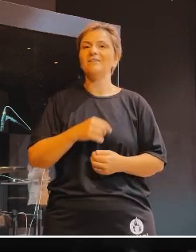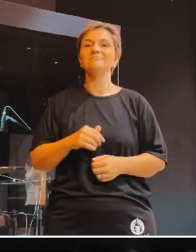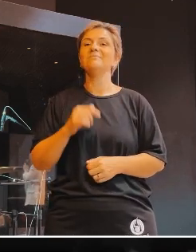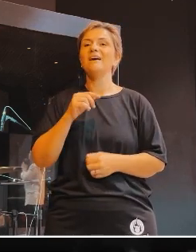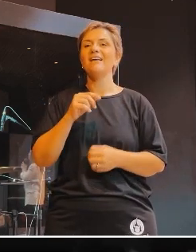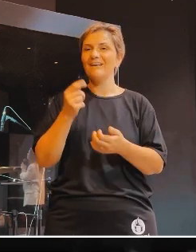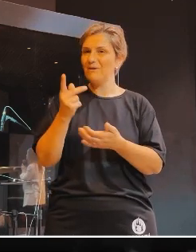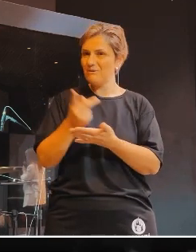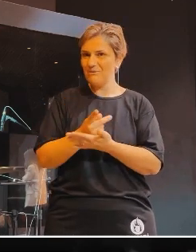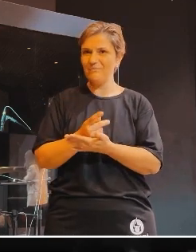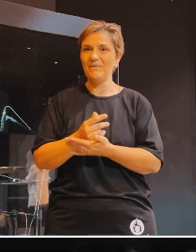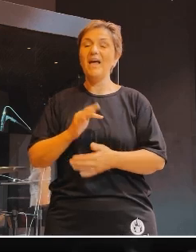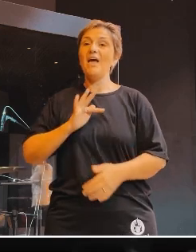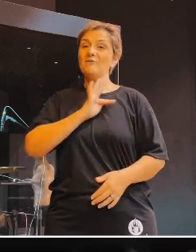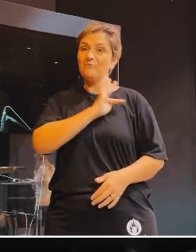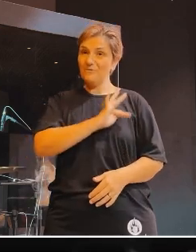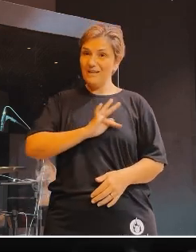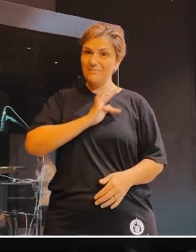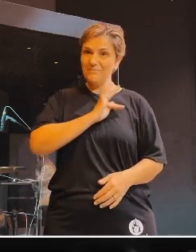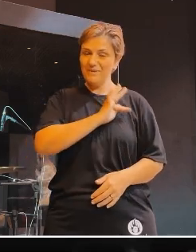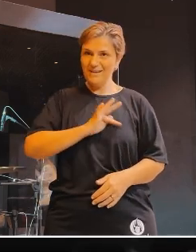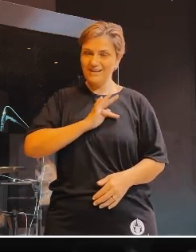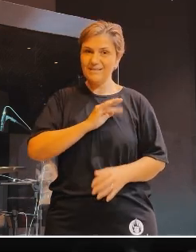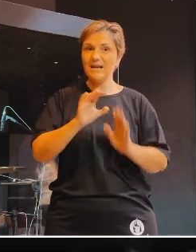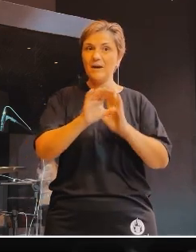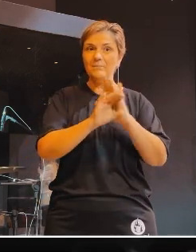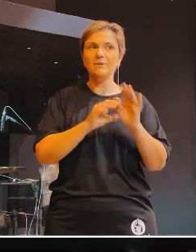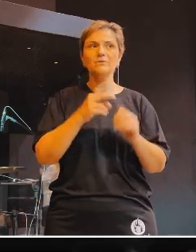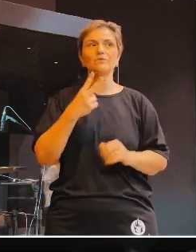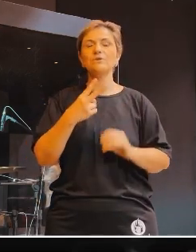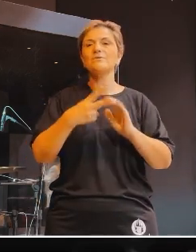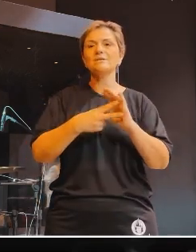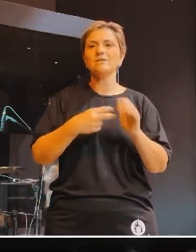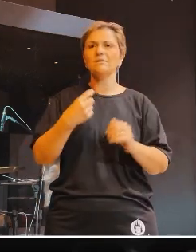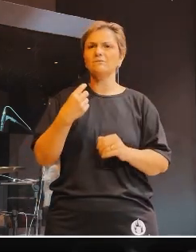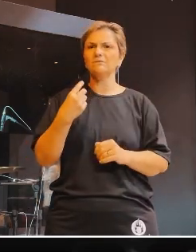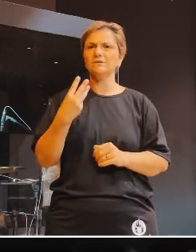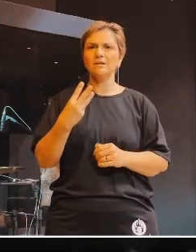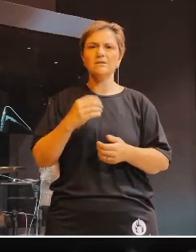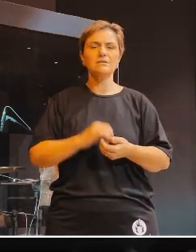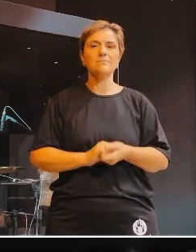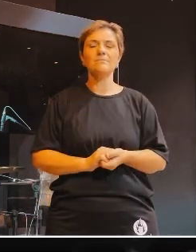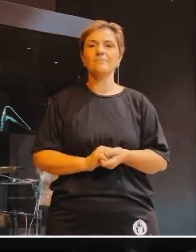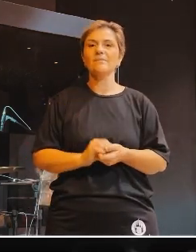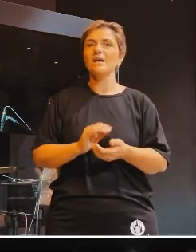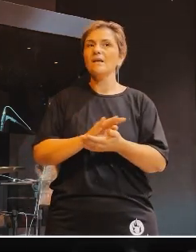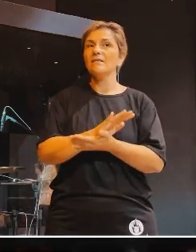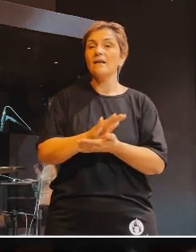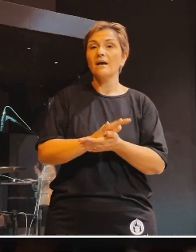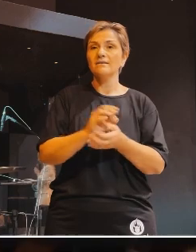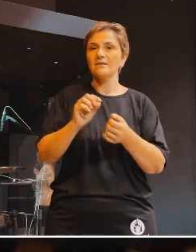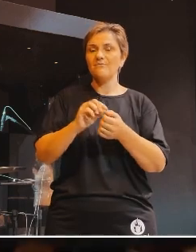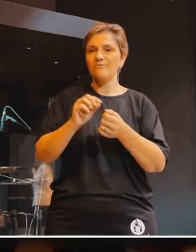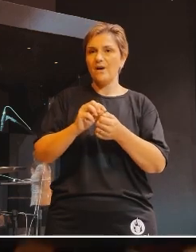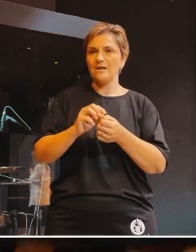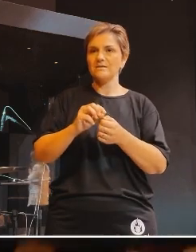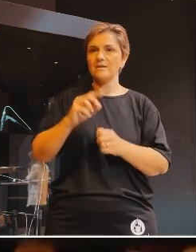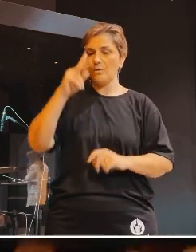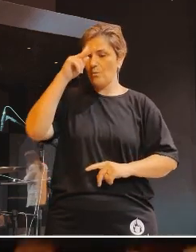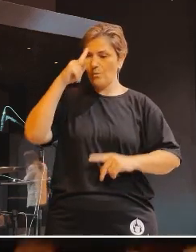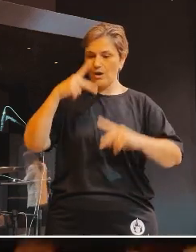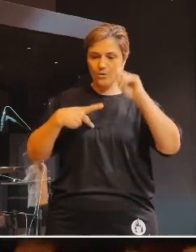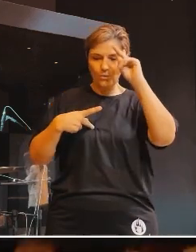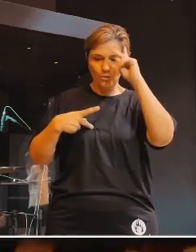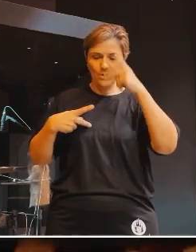Filipenses, capítulo 2, versículo 3. Nada façam por ambição egoísta ou por vaidade,